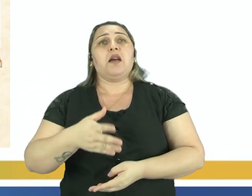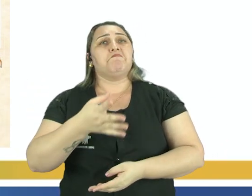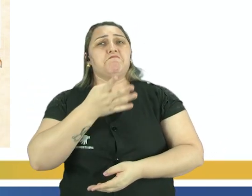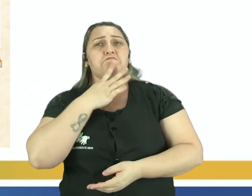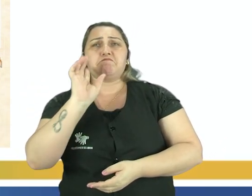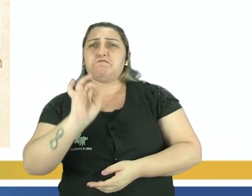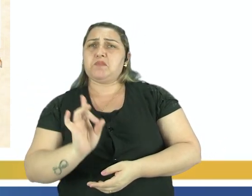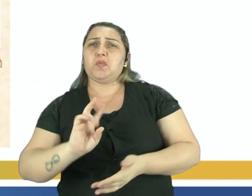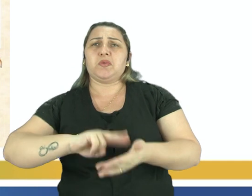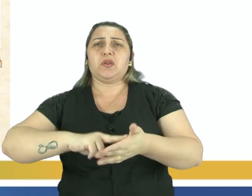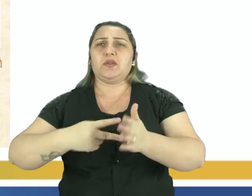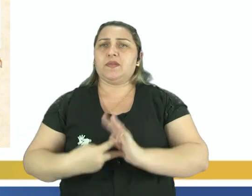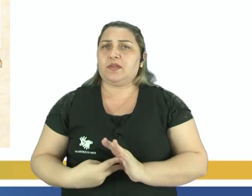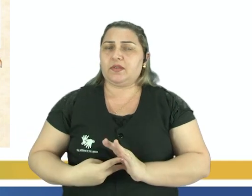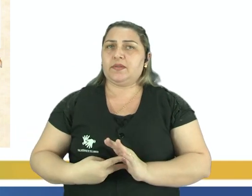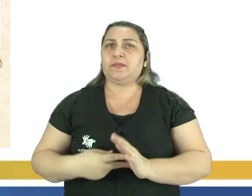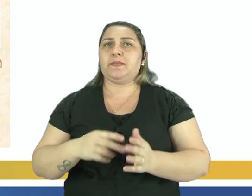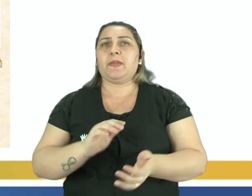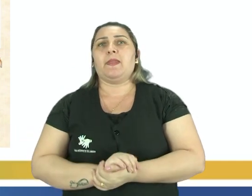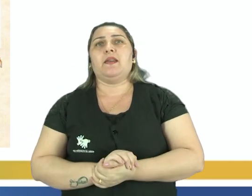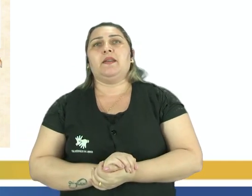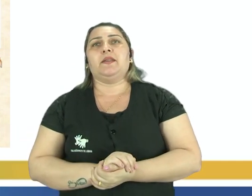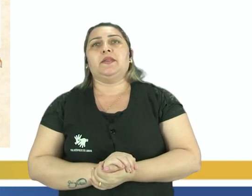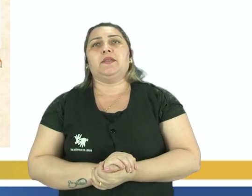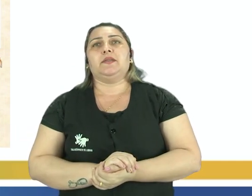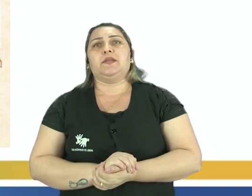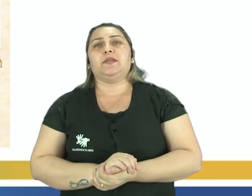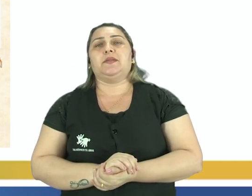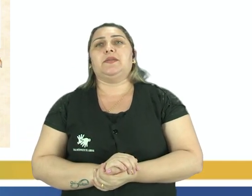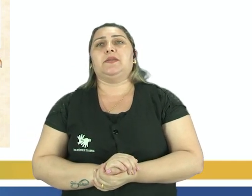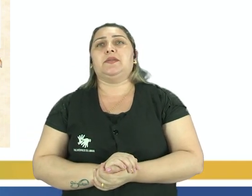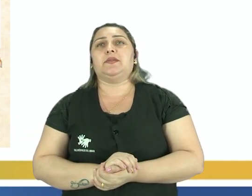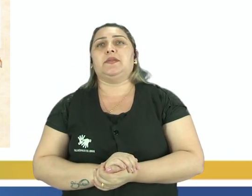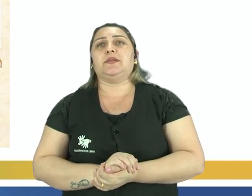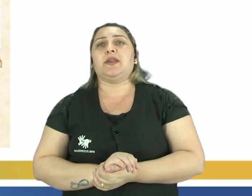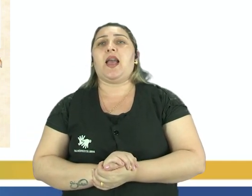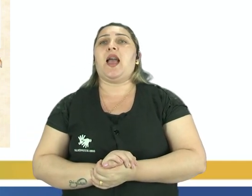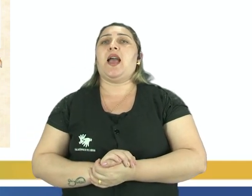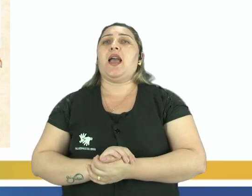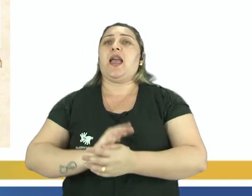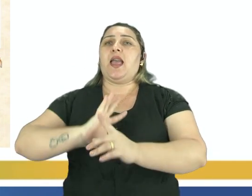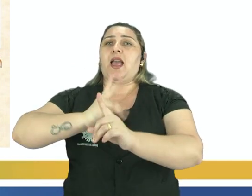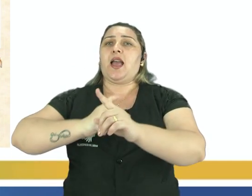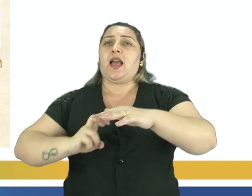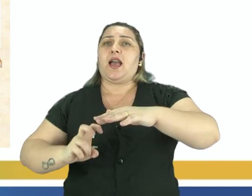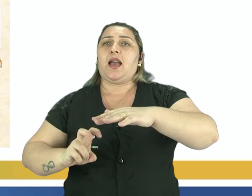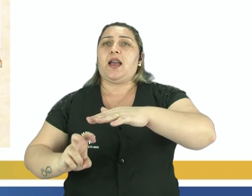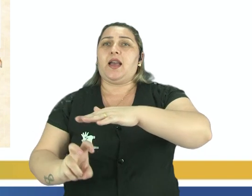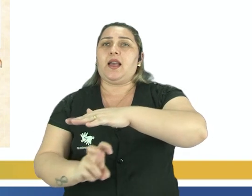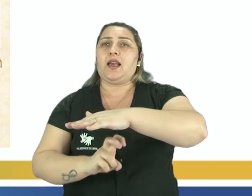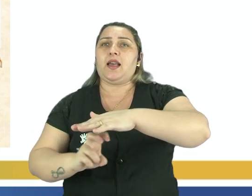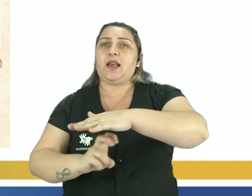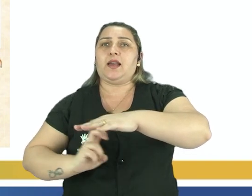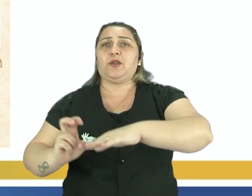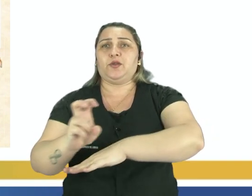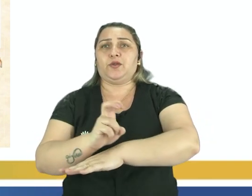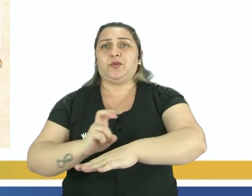desconhecemos, né, o seu significado. Então, isso é a arte rupestre, ou era a arte rupestre, né? Faziam ainda